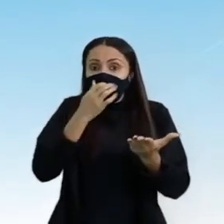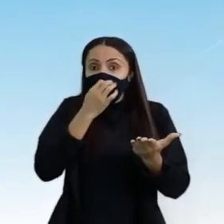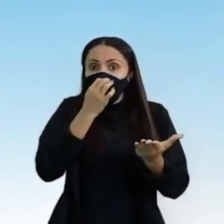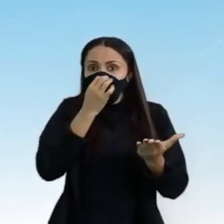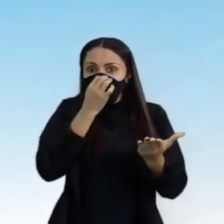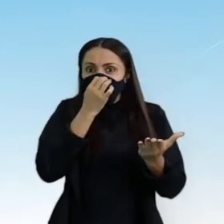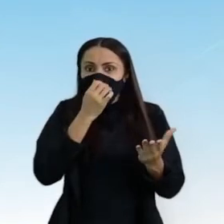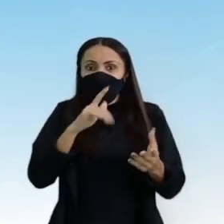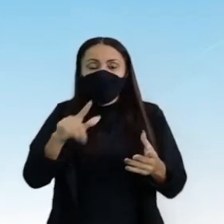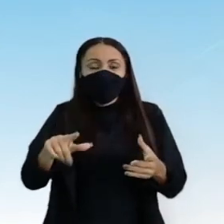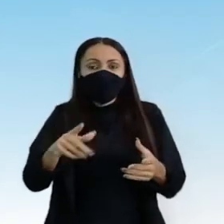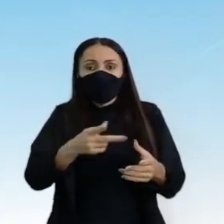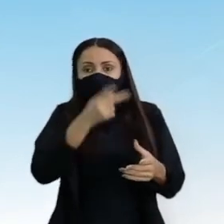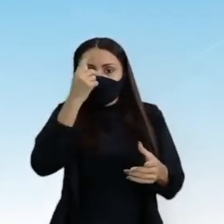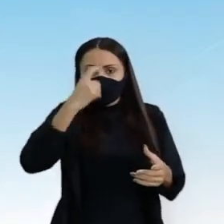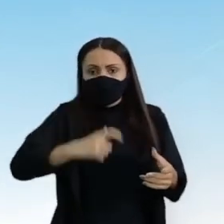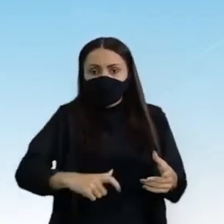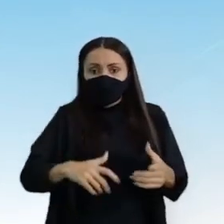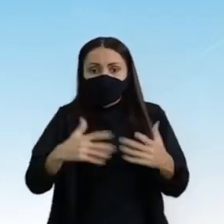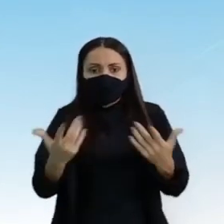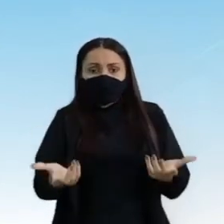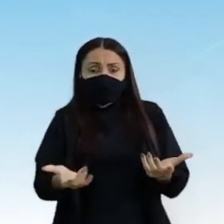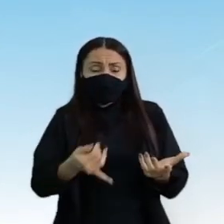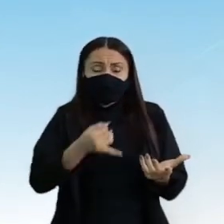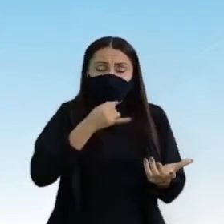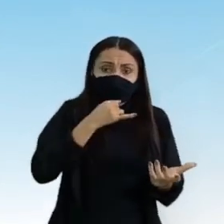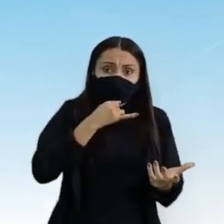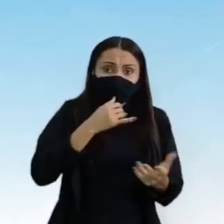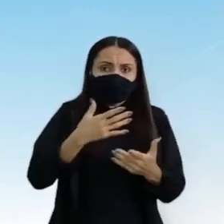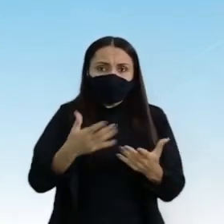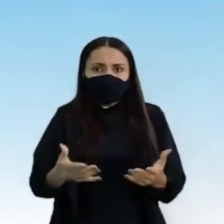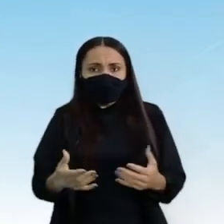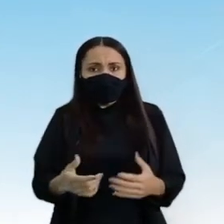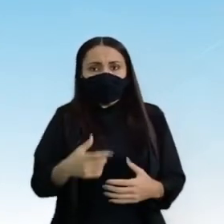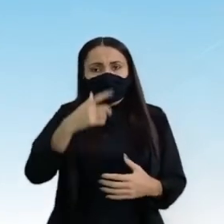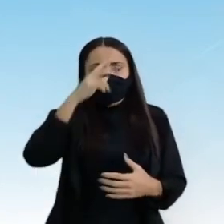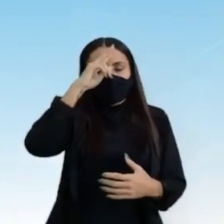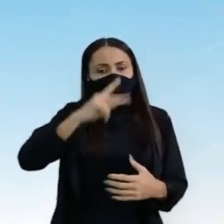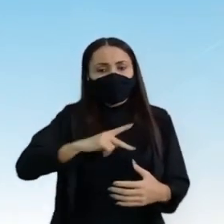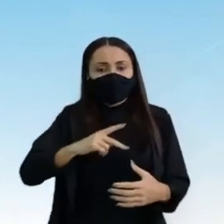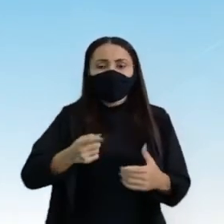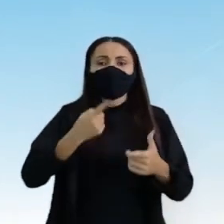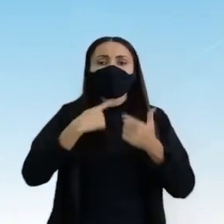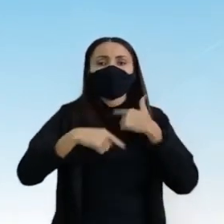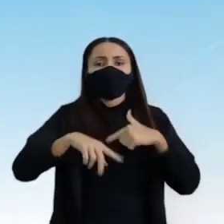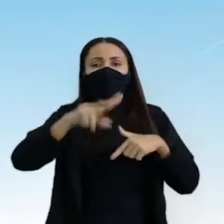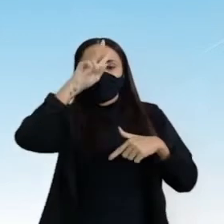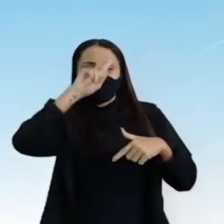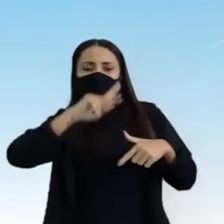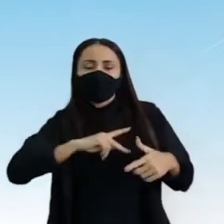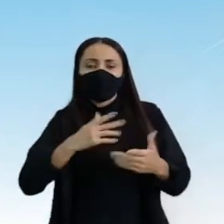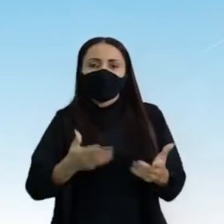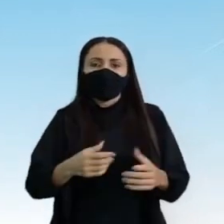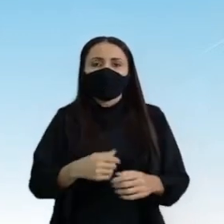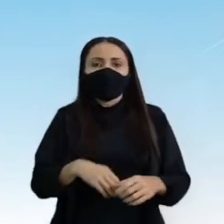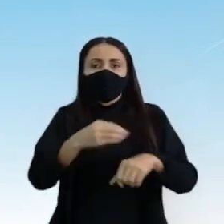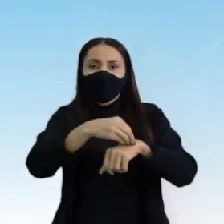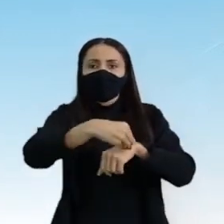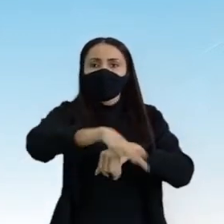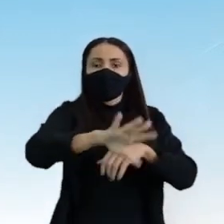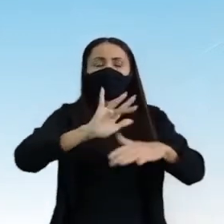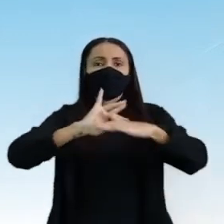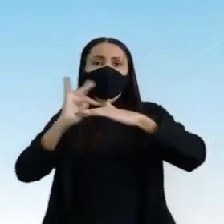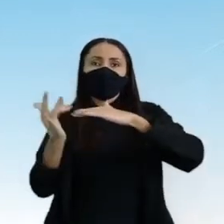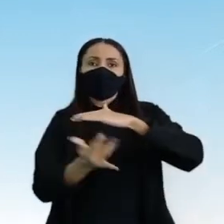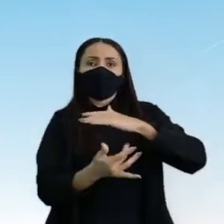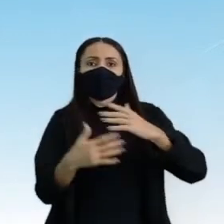uma pessoa frustrada. Então, eu tenho que fazer as coisas pela minha vontade pessoal. Eu postei uma foto, não